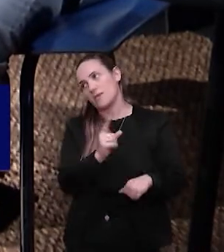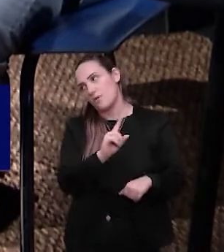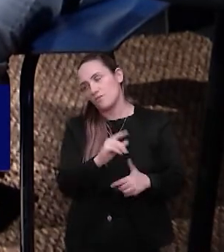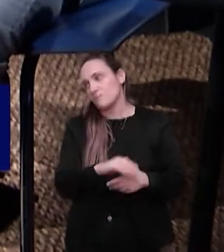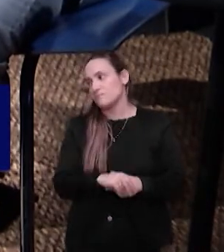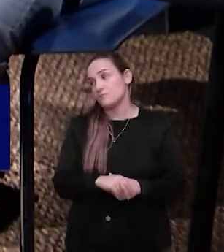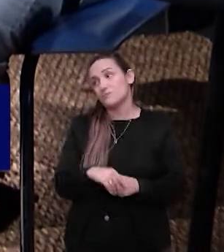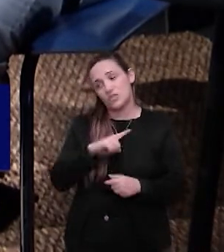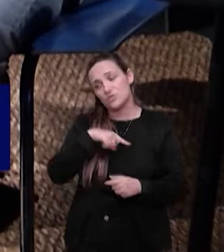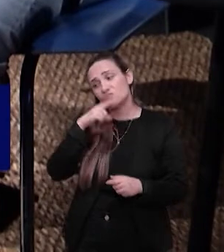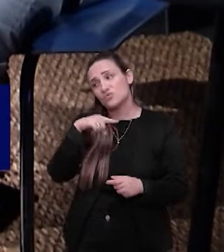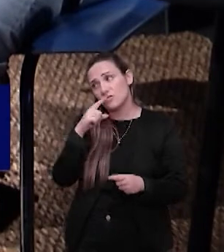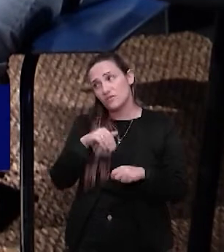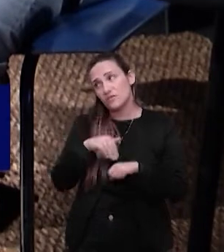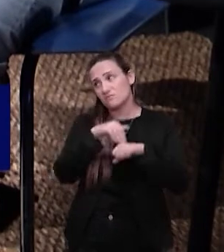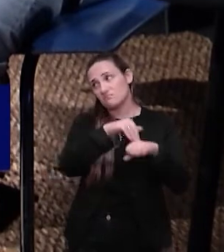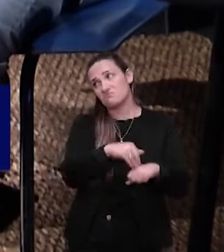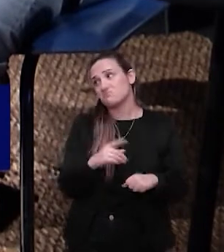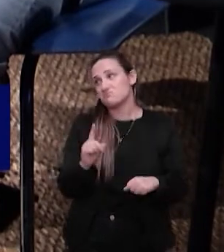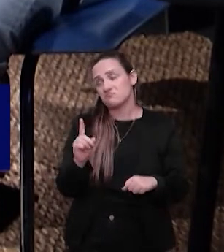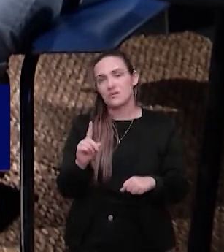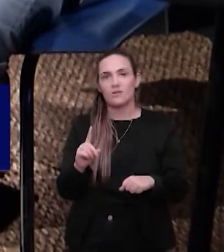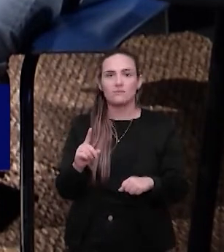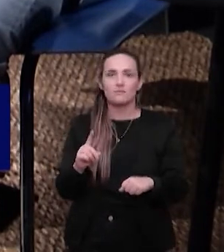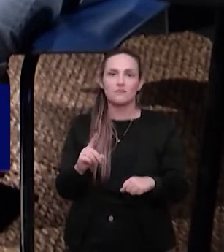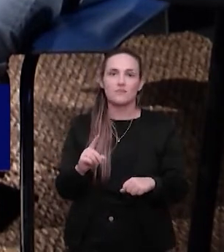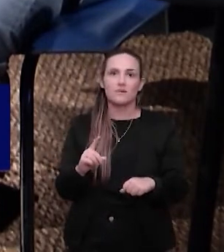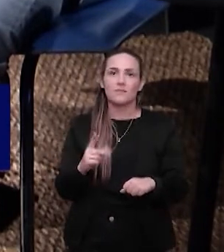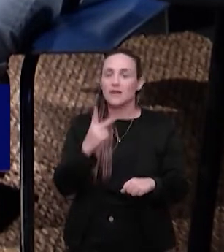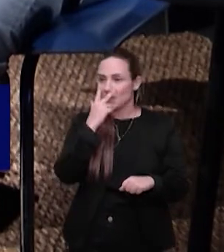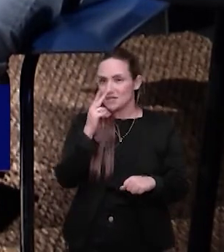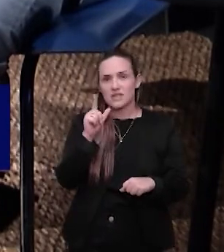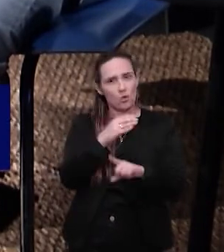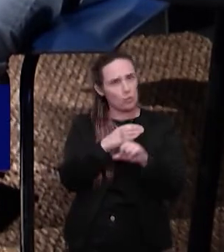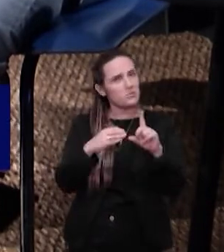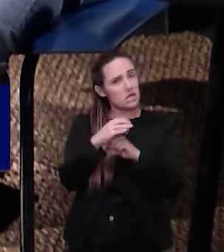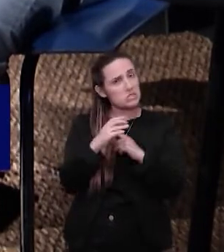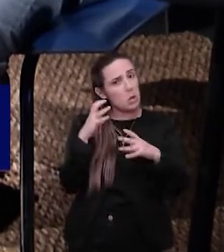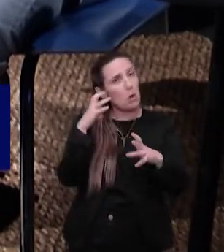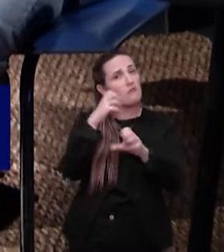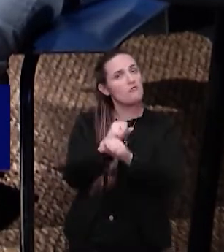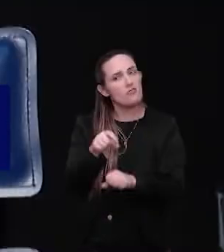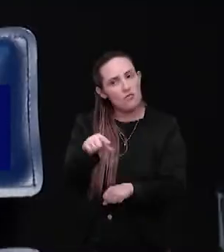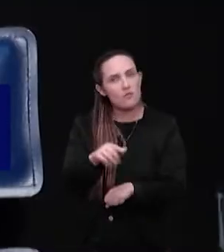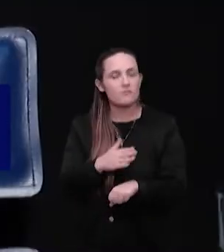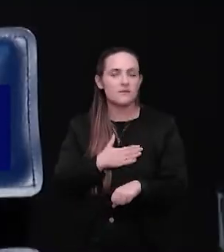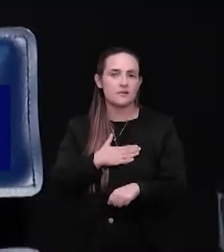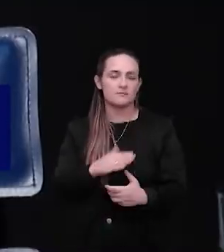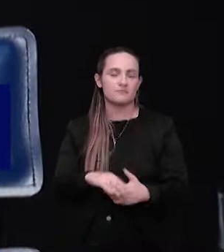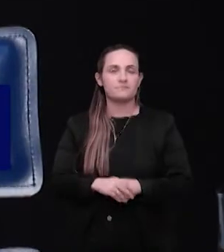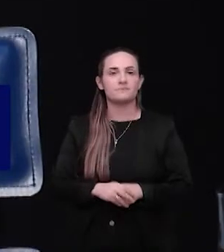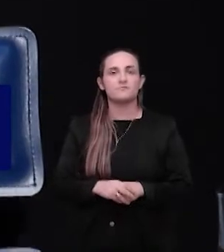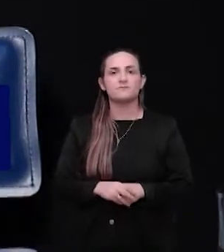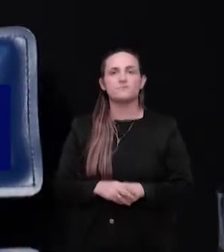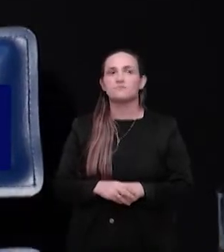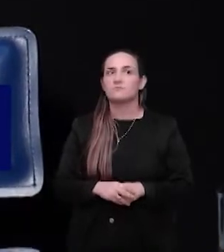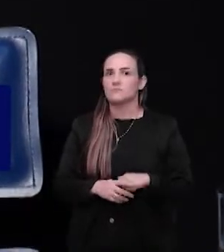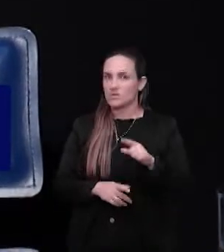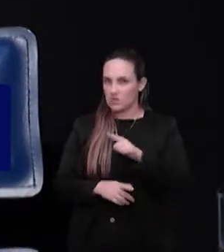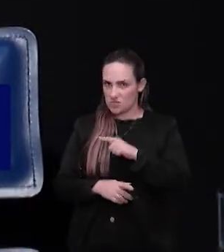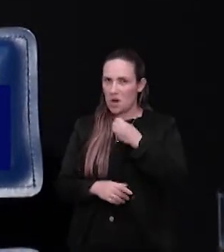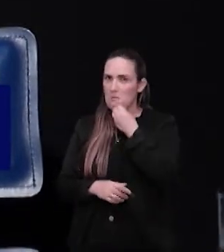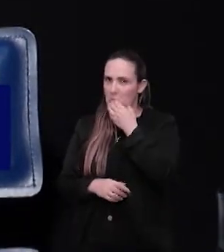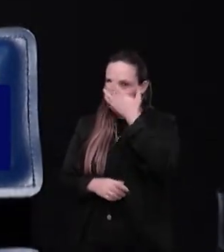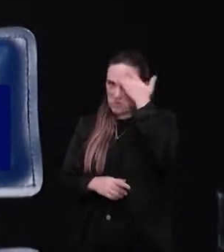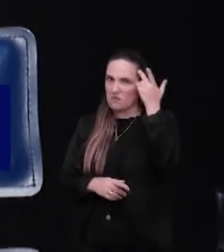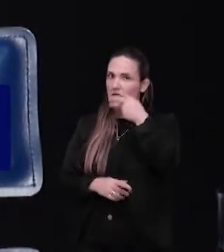Situações não provadas na dúvida, pedi absolvição com tranquilidade. Isso me deu credibilidade com a comunidade de São Gabriel. E o senhor enfrentou-se grandes oradores